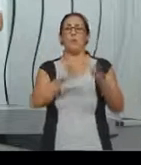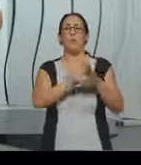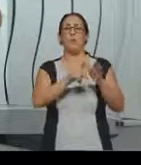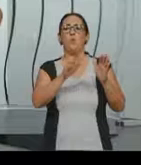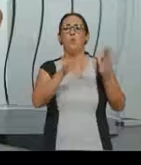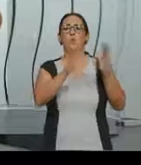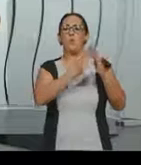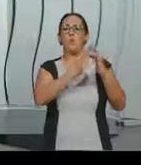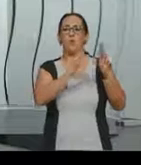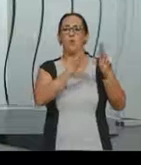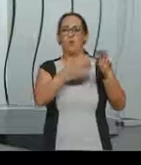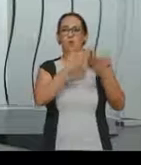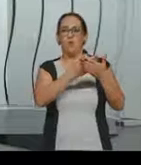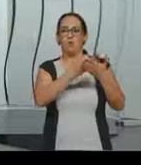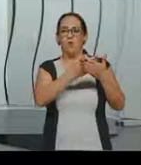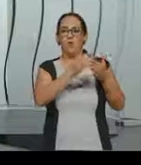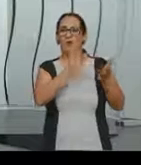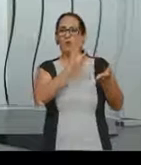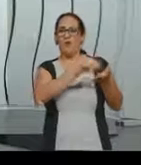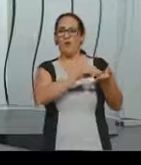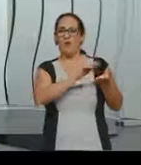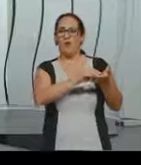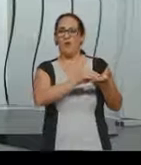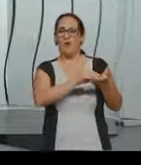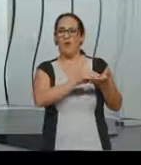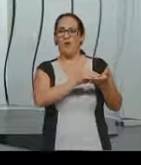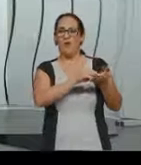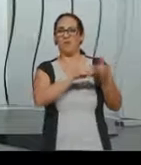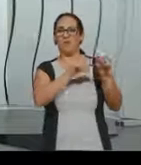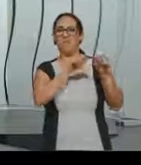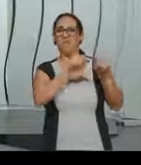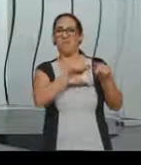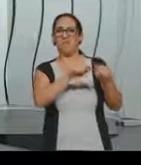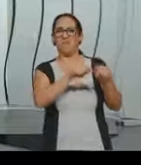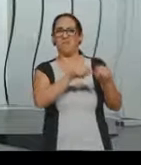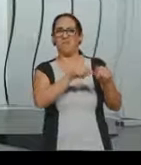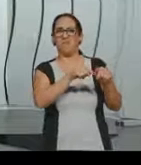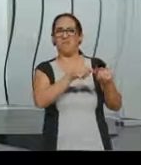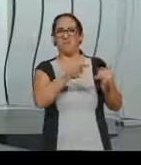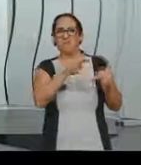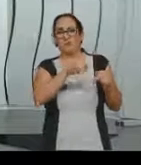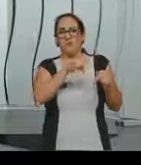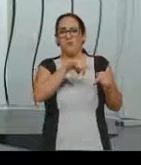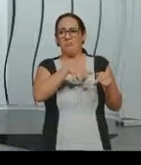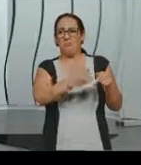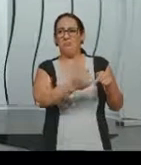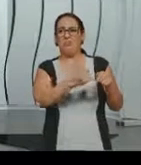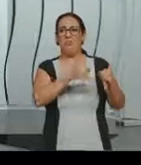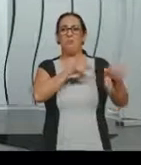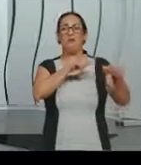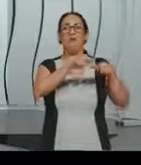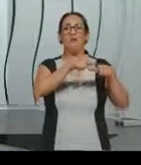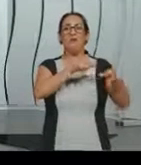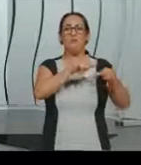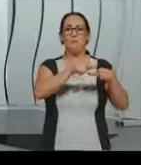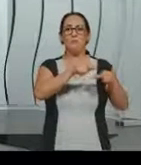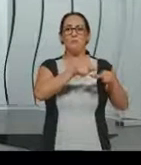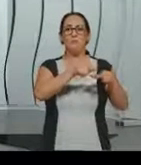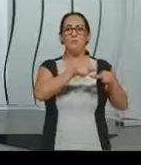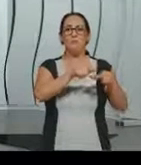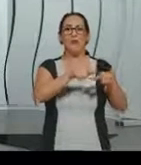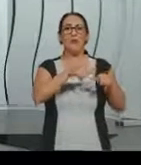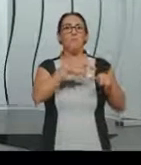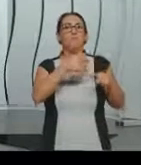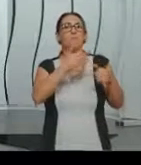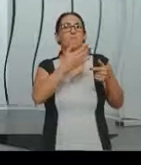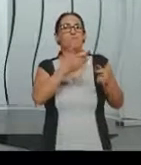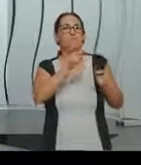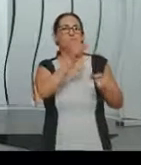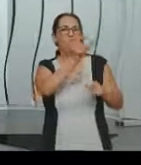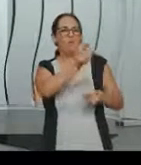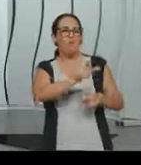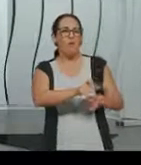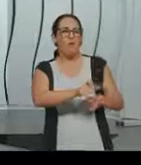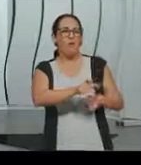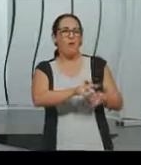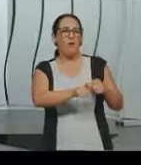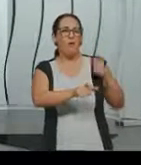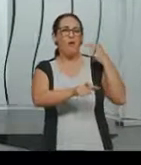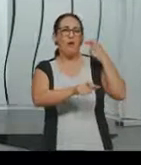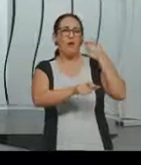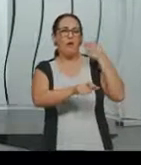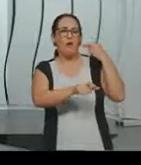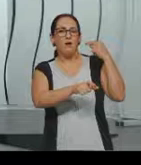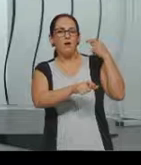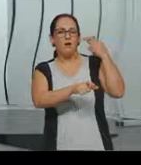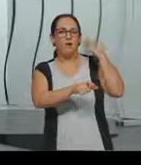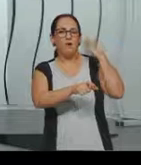escolas, ou a infraestrutura dele é ruim, não tem oportunidade de emprego, e a pessoa, ao invés de se sujeitar a viver